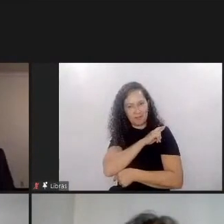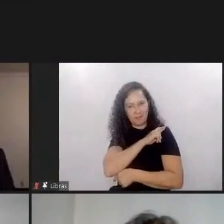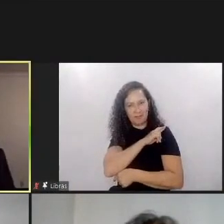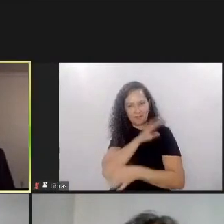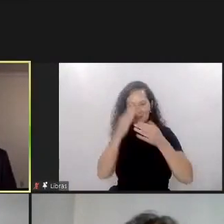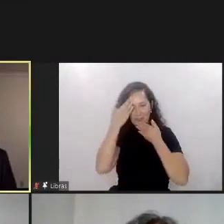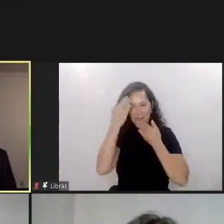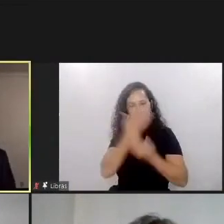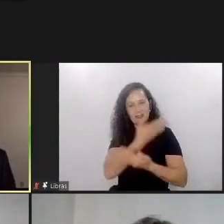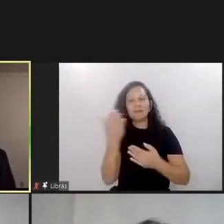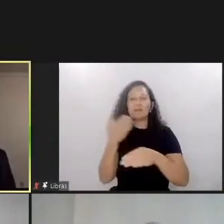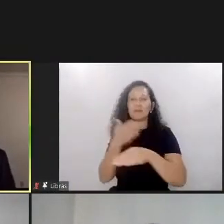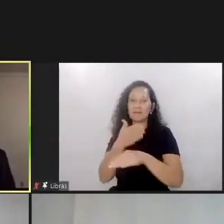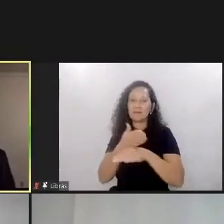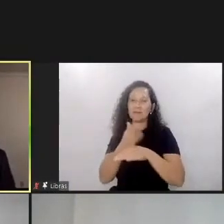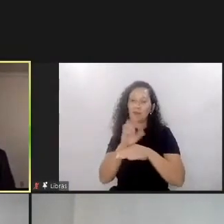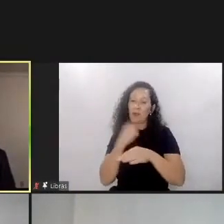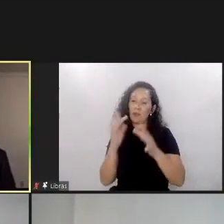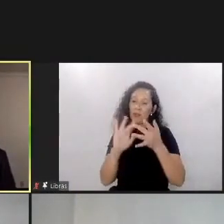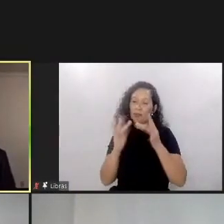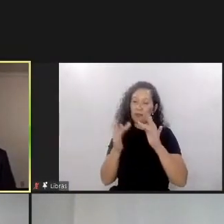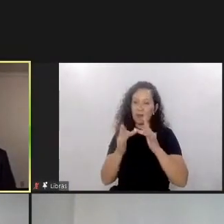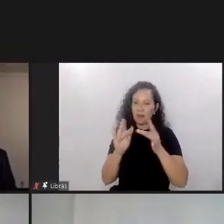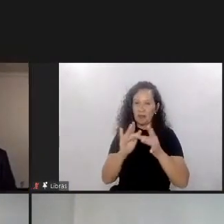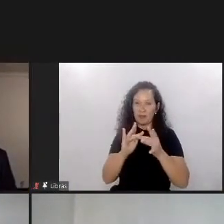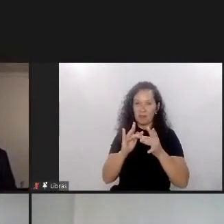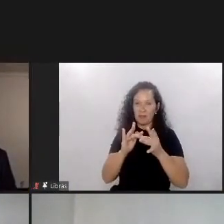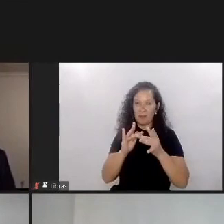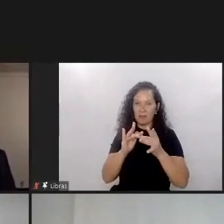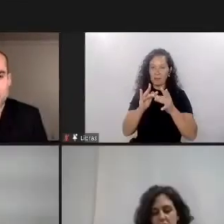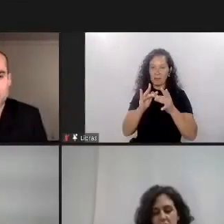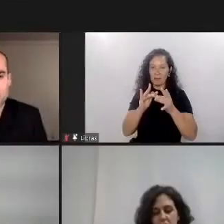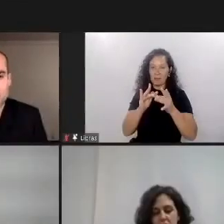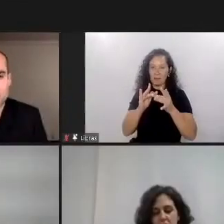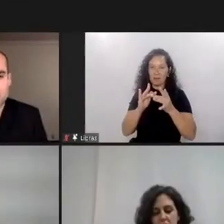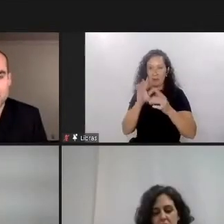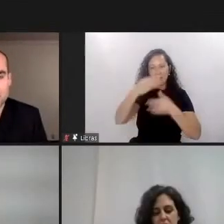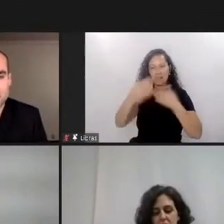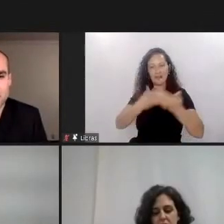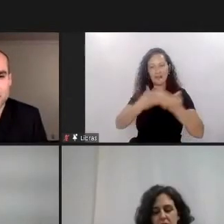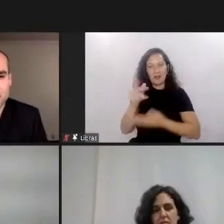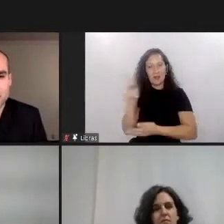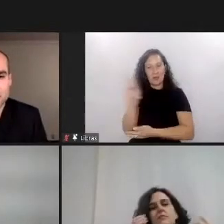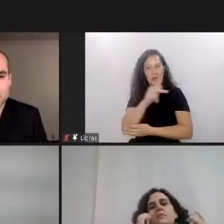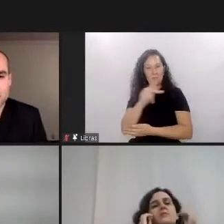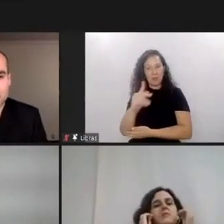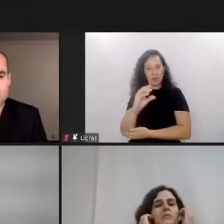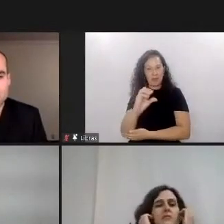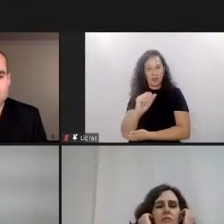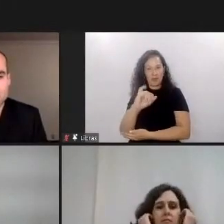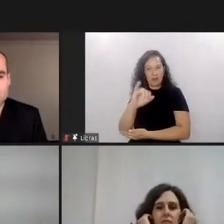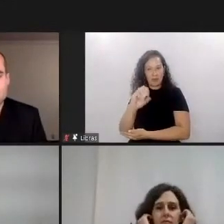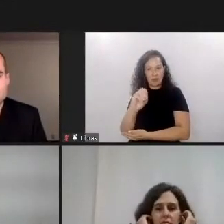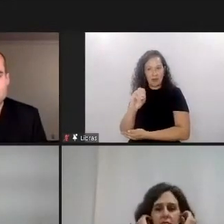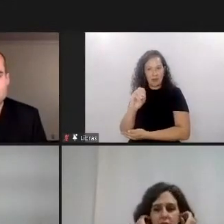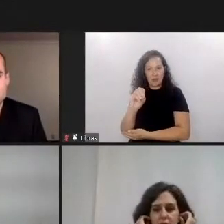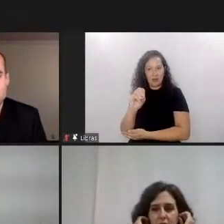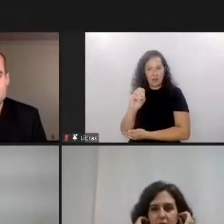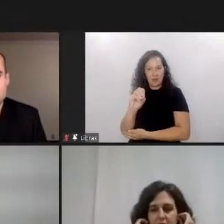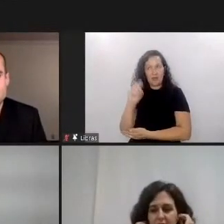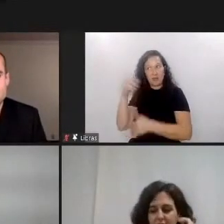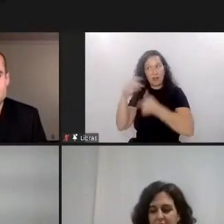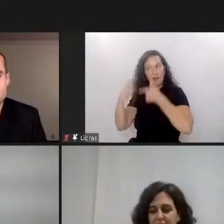contato mediador foi o professor Caio, enquanto ele fazia o pós-doc dele em Harvard, e assistiu uma fala